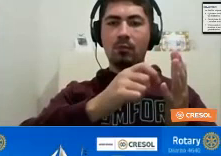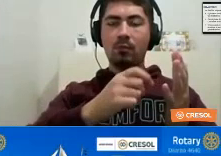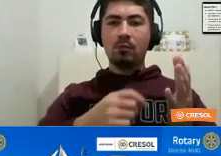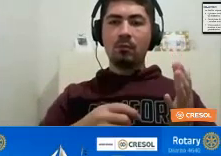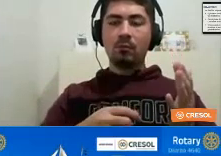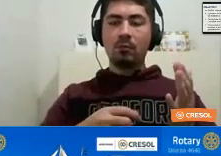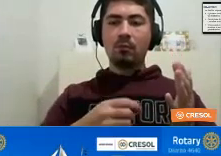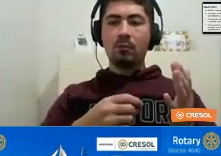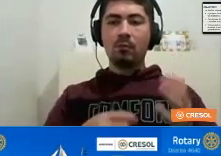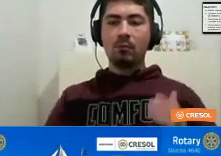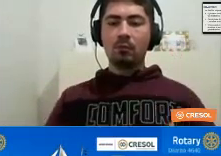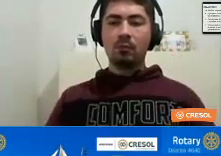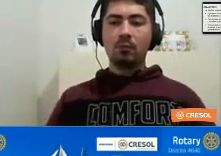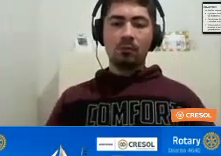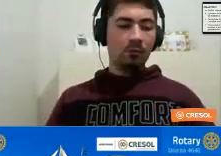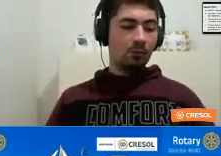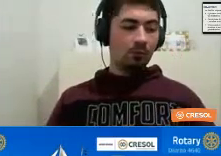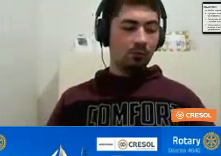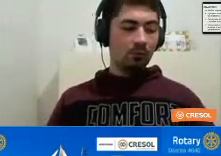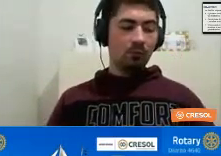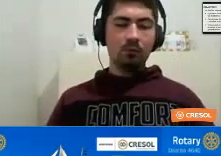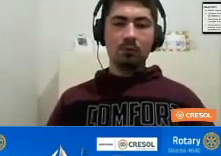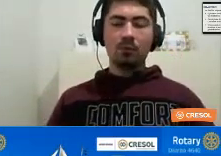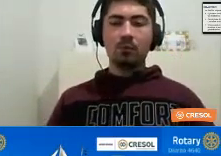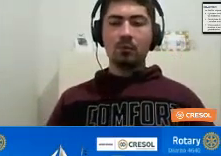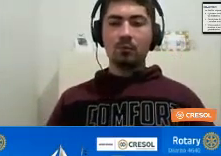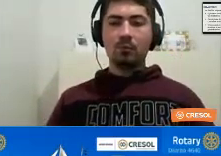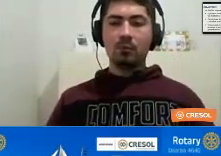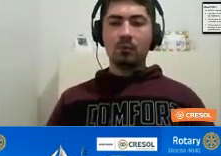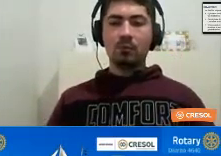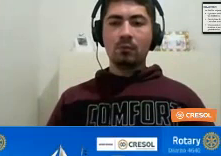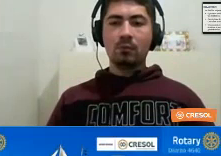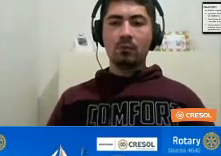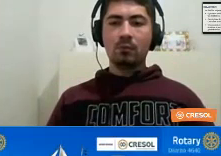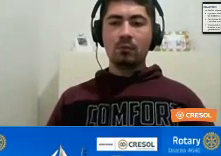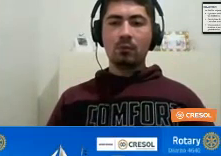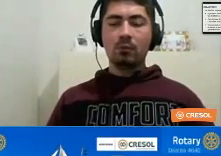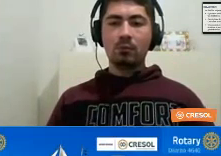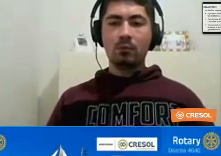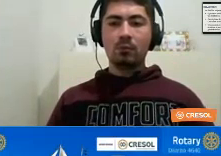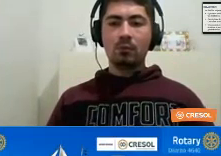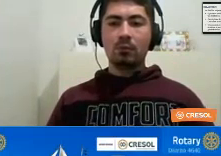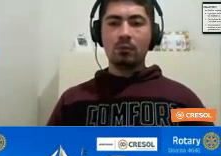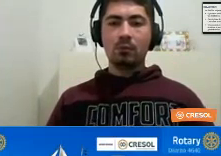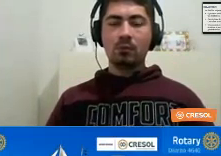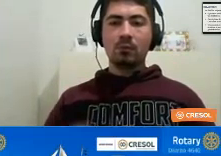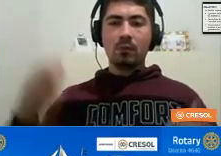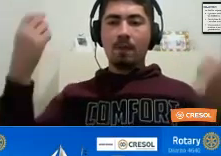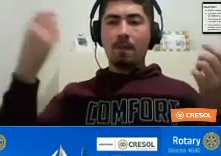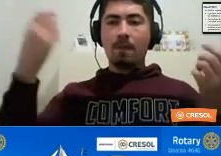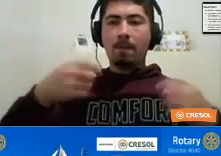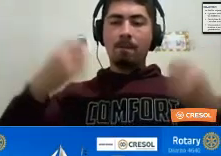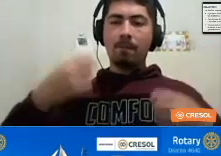se o distrito ficar sem uma prestação de contas, ele é descredenciado para fazer projetos. Então, por isso, a gente